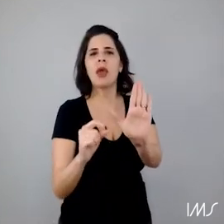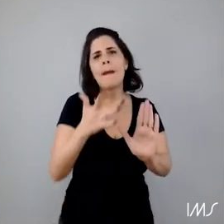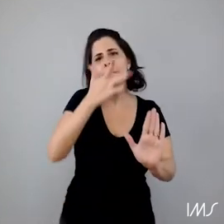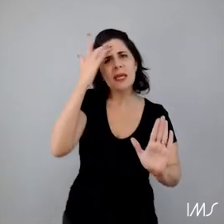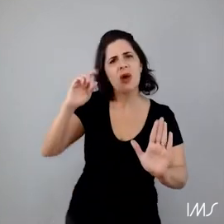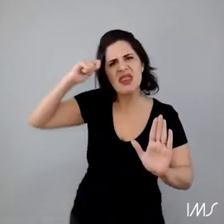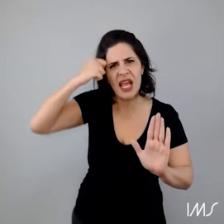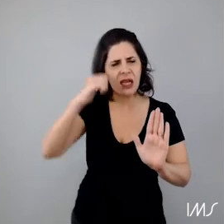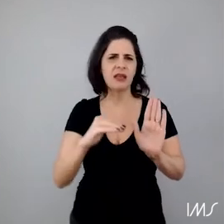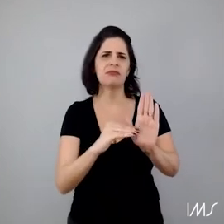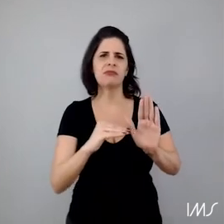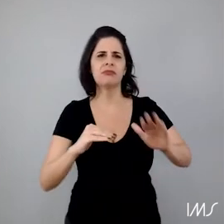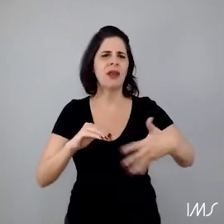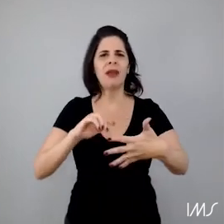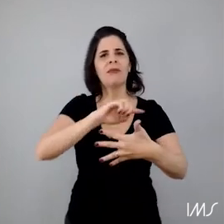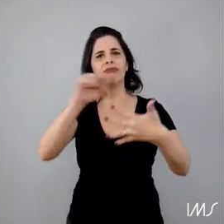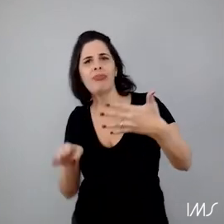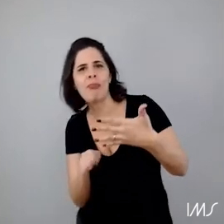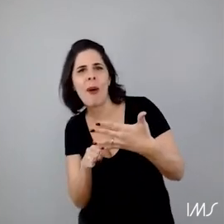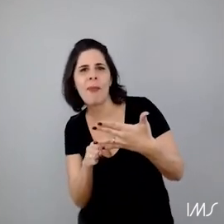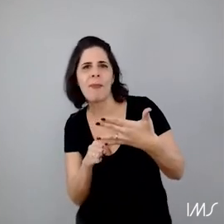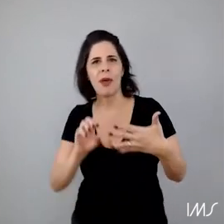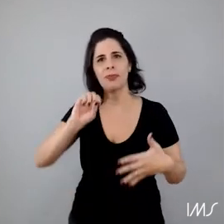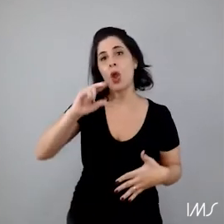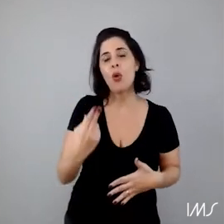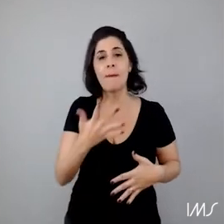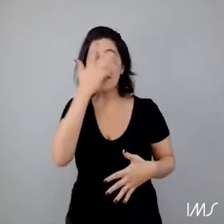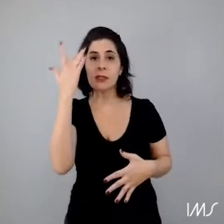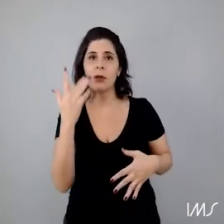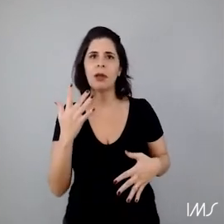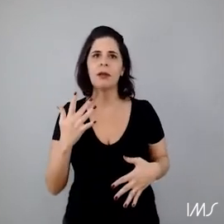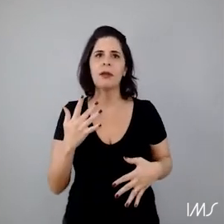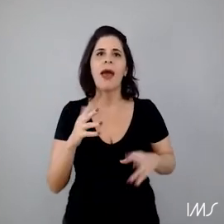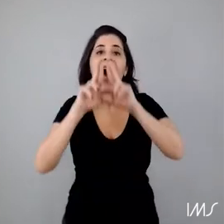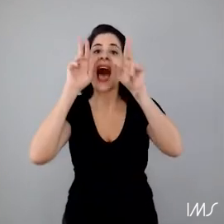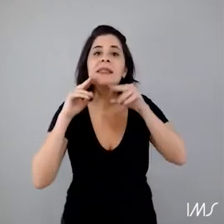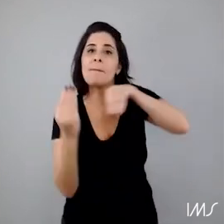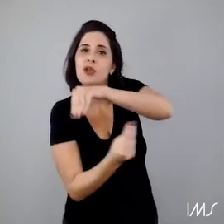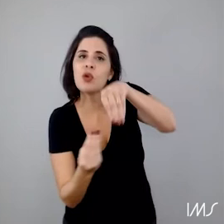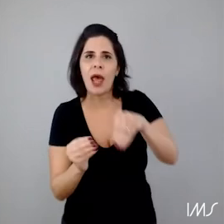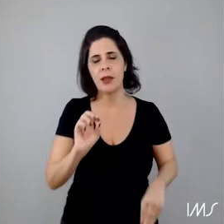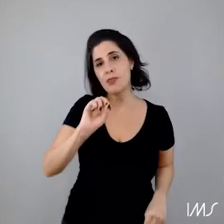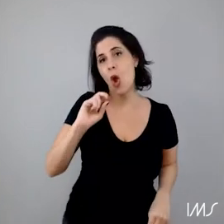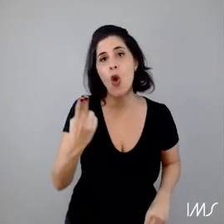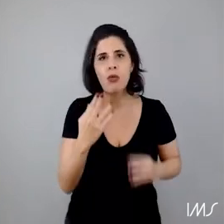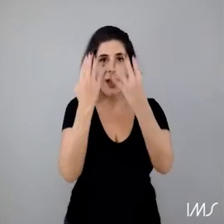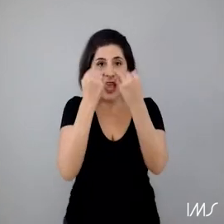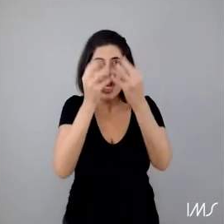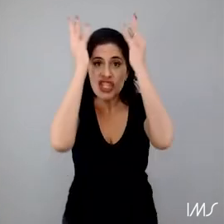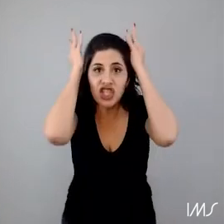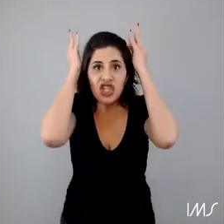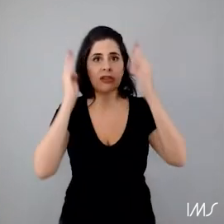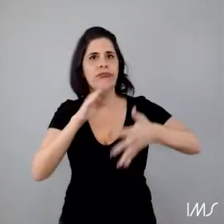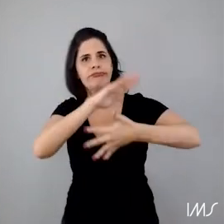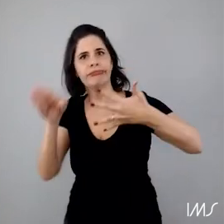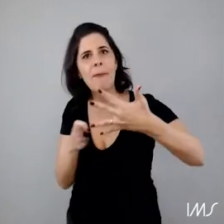é? Dessas populações nativas como elementos que prejudicavam uma